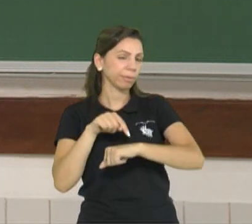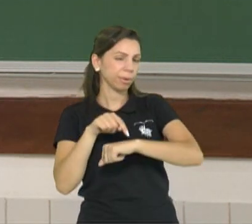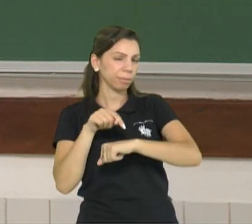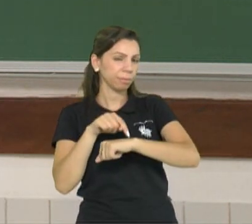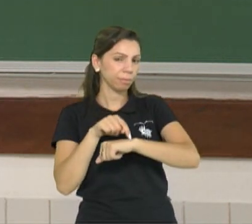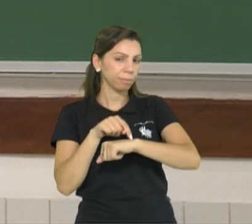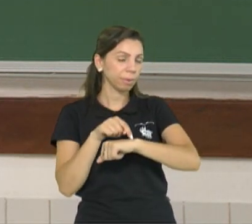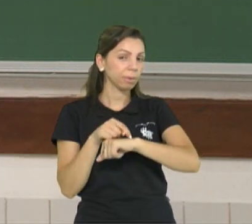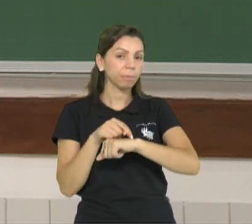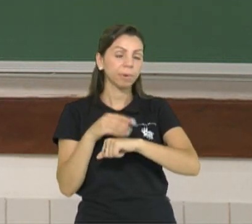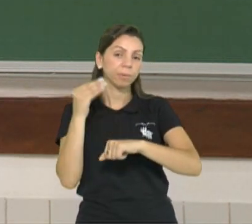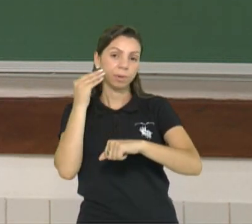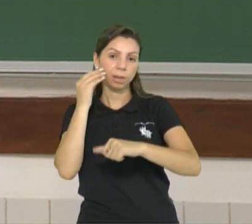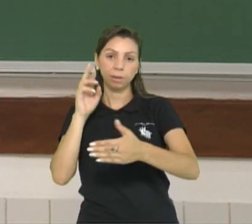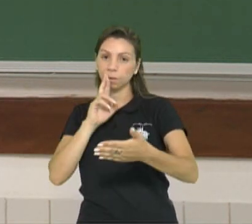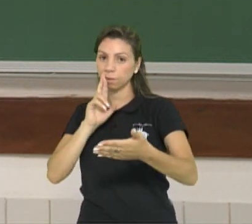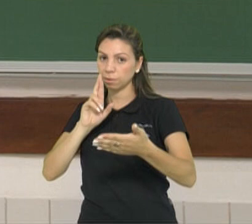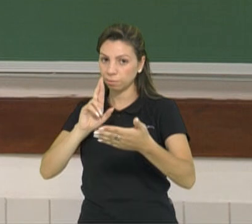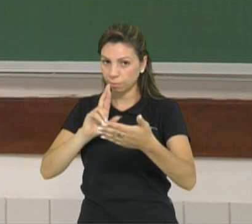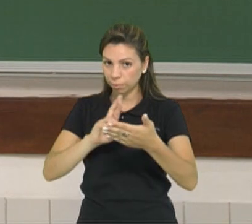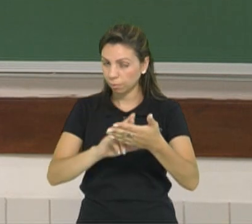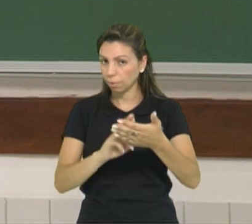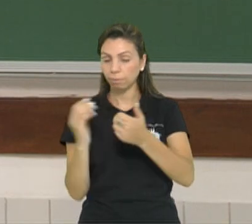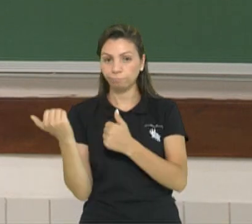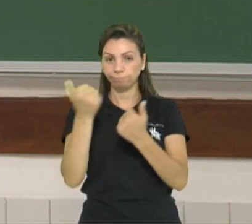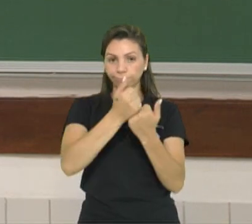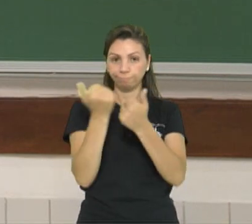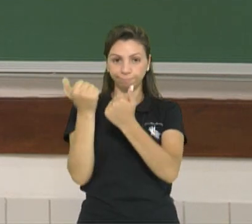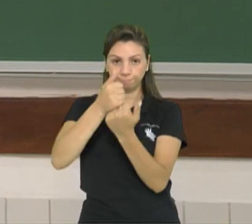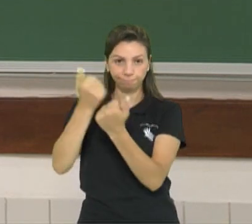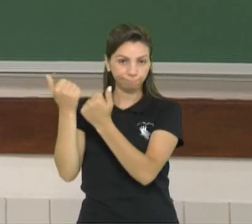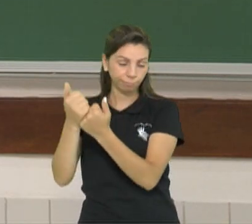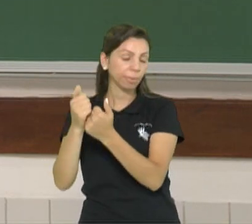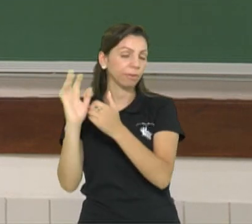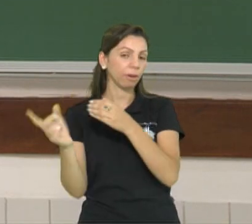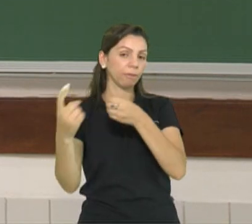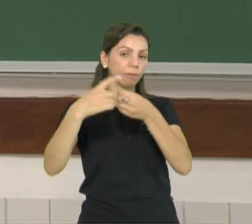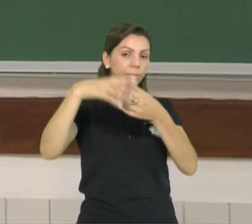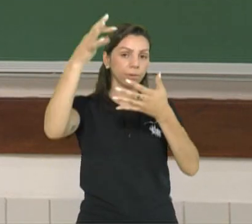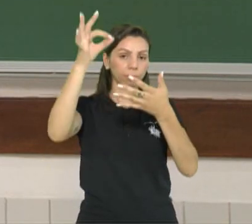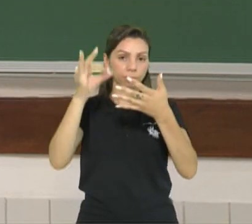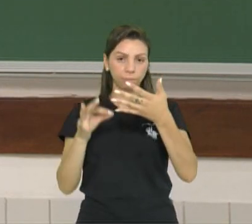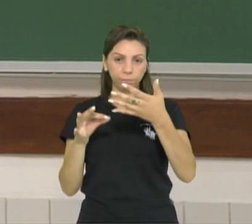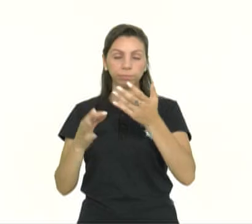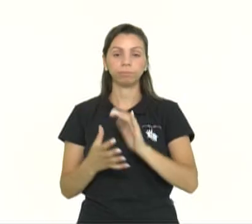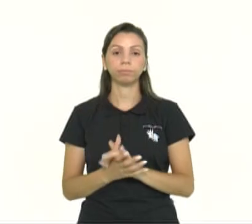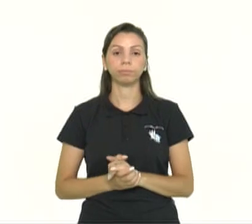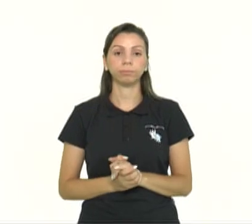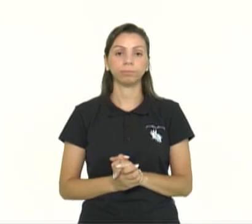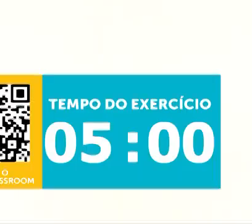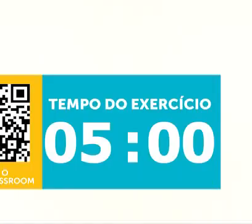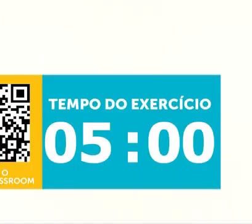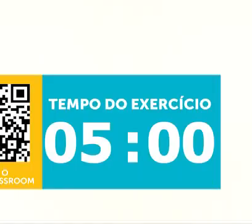vocês aplicarem a área lateral e também o volume e voltamos para corrigir logo depois.